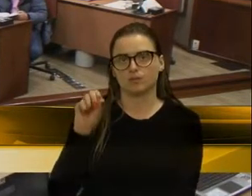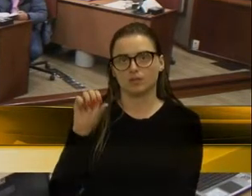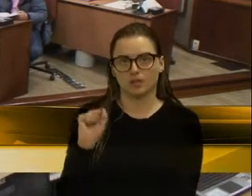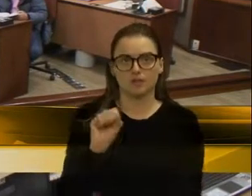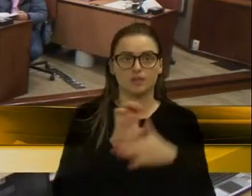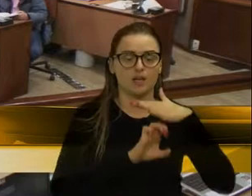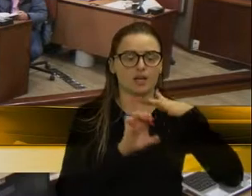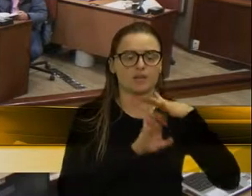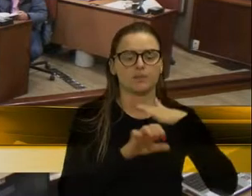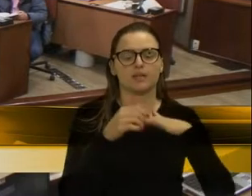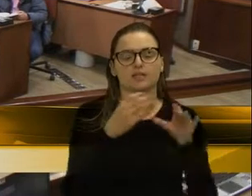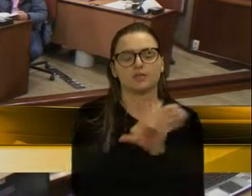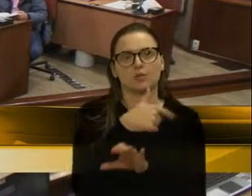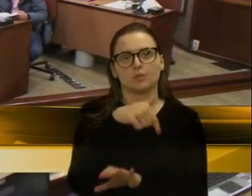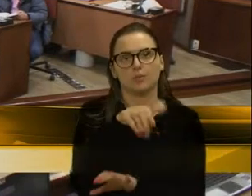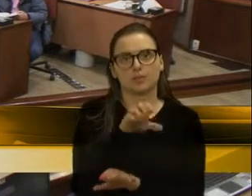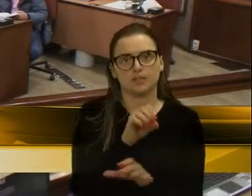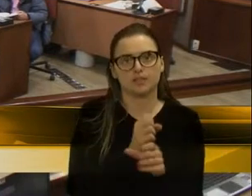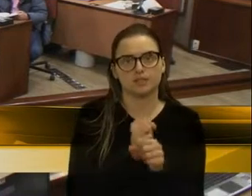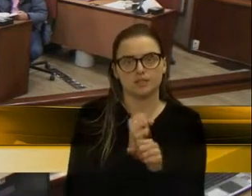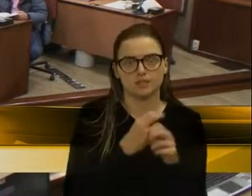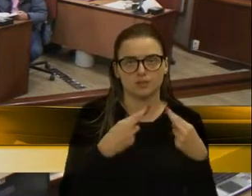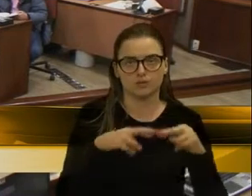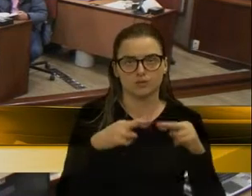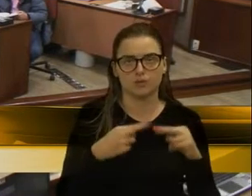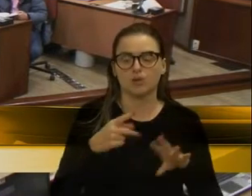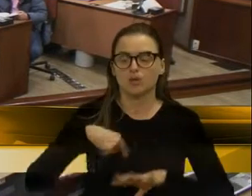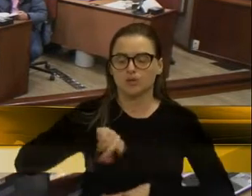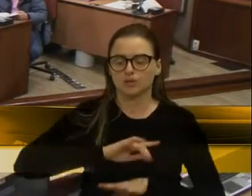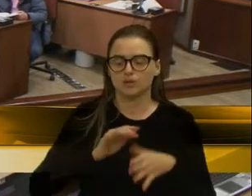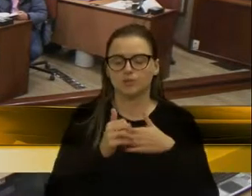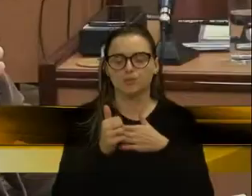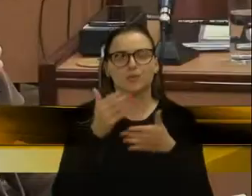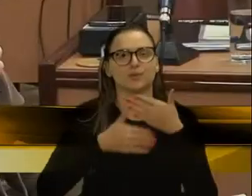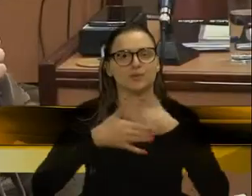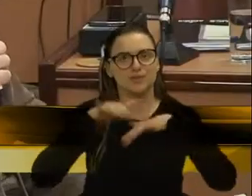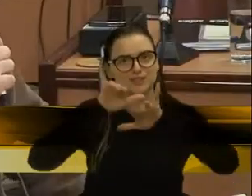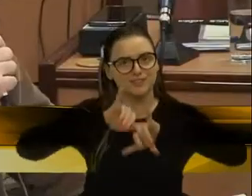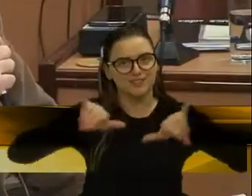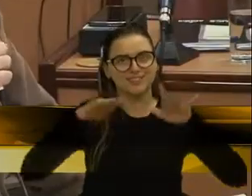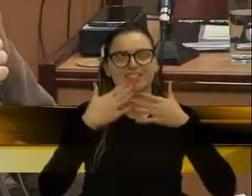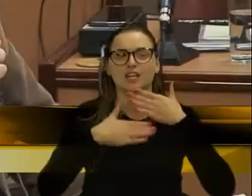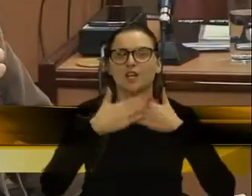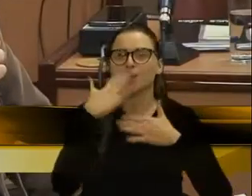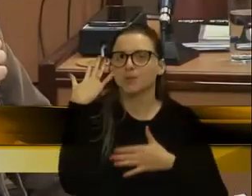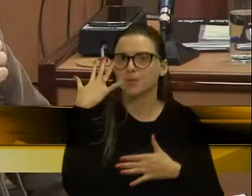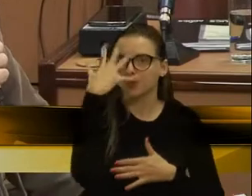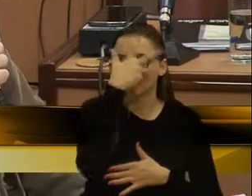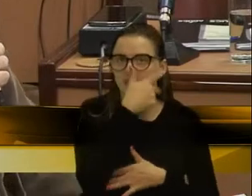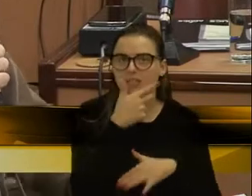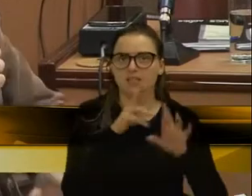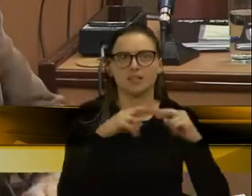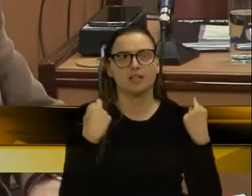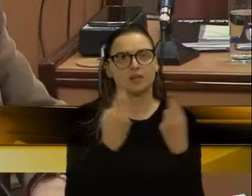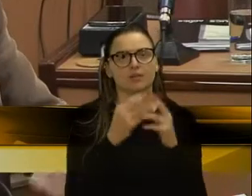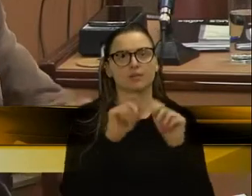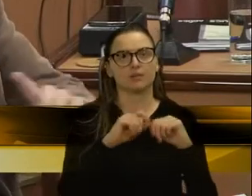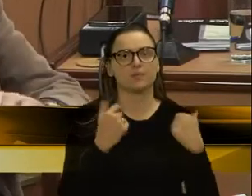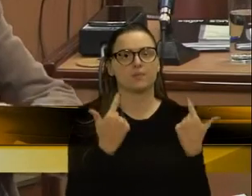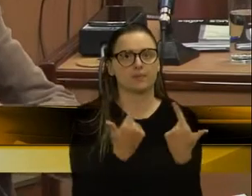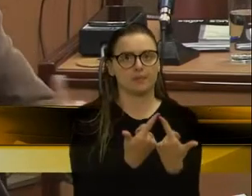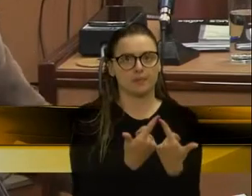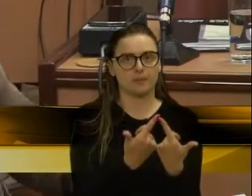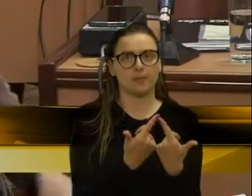anos do grupo randon é mais que merecido acompanhamos todas as notícias e imagens belíssimas sessão na assembléia legislativa